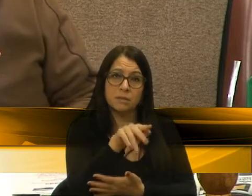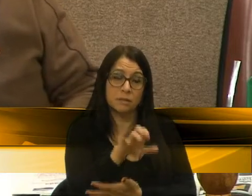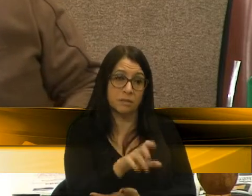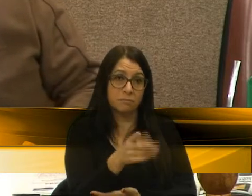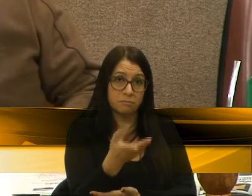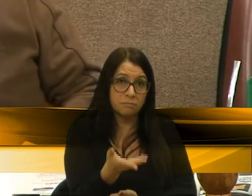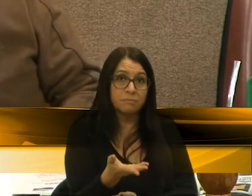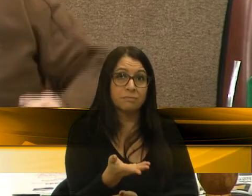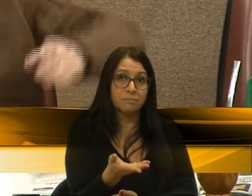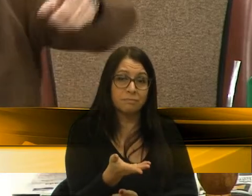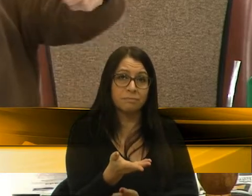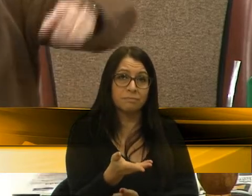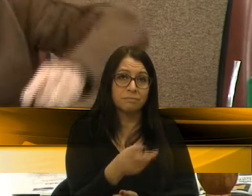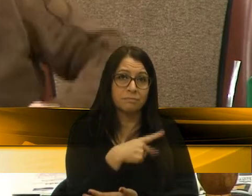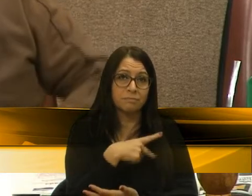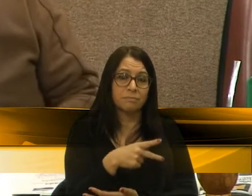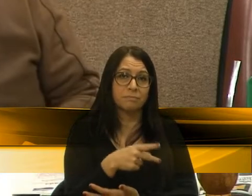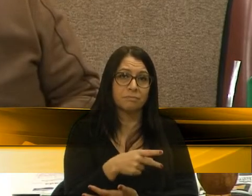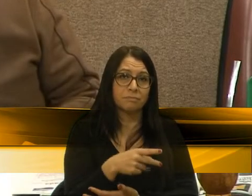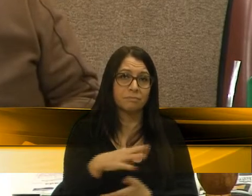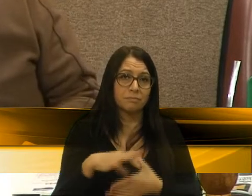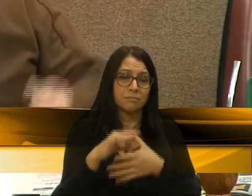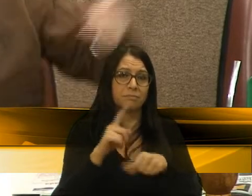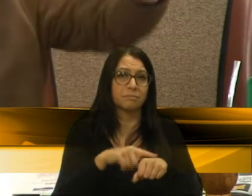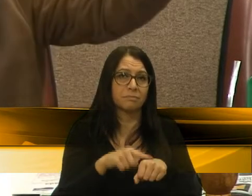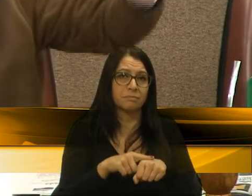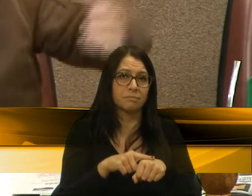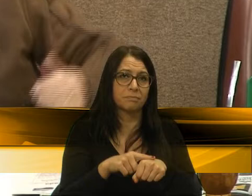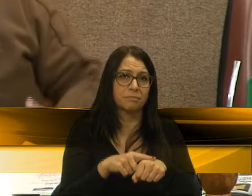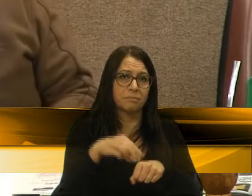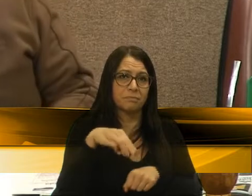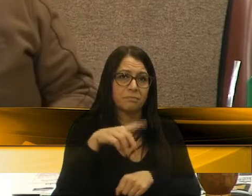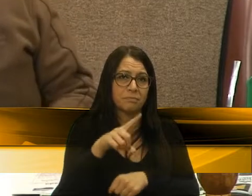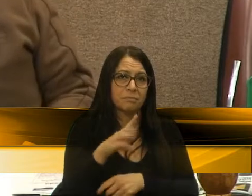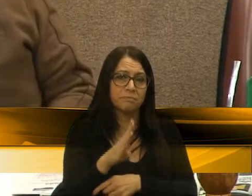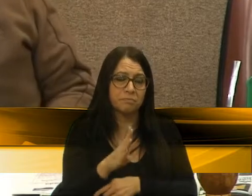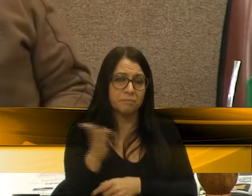Dante. Senhor presidente, uma declaração de líder para o MDB.